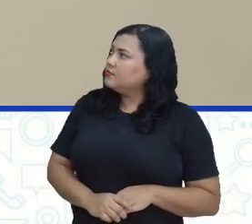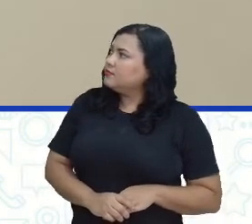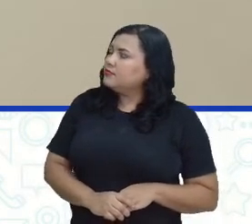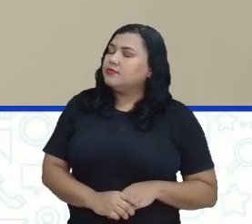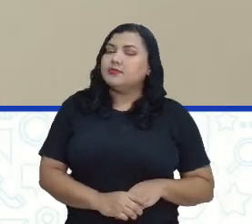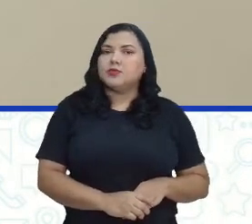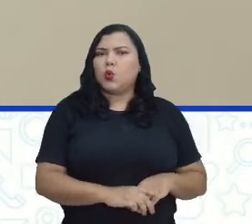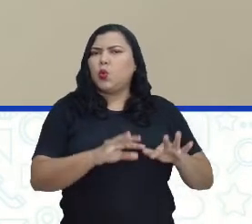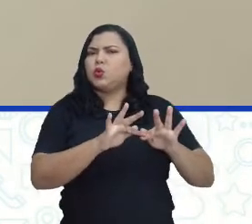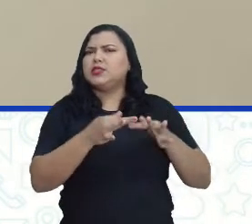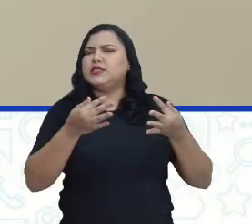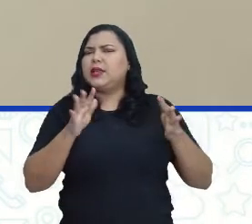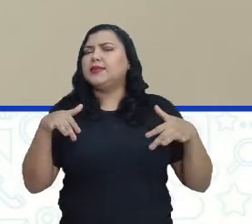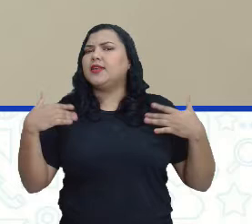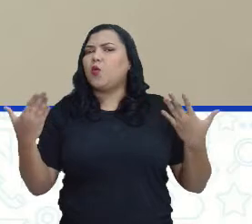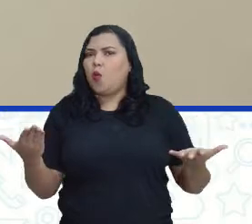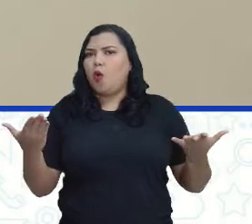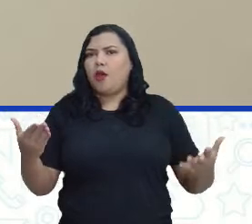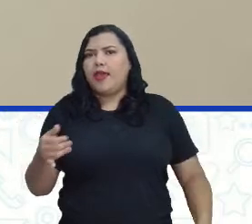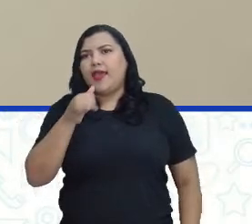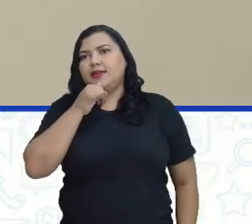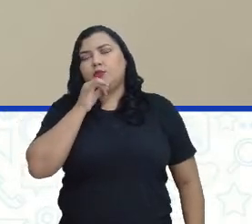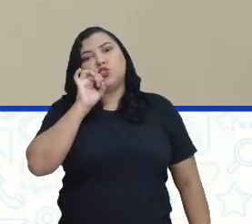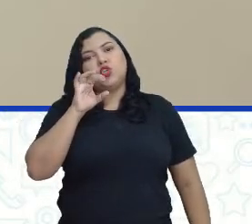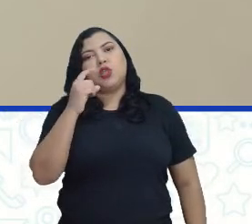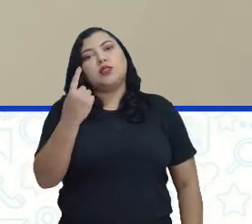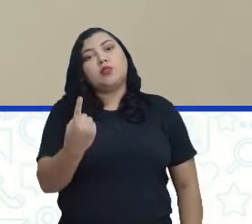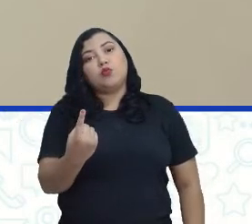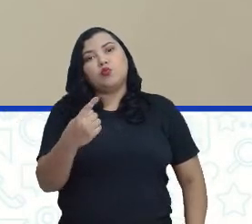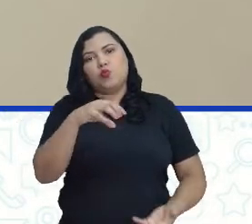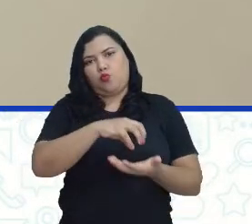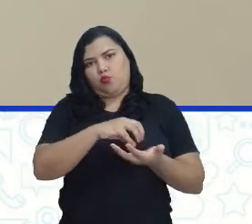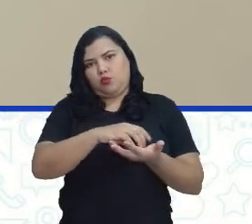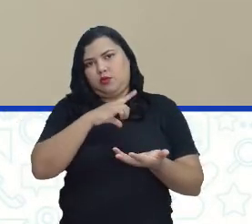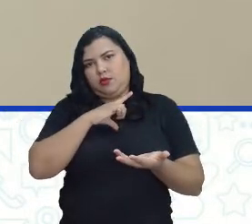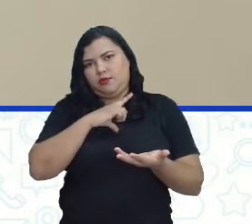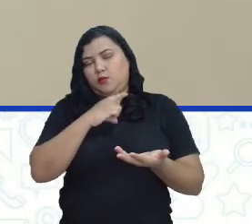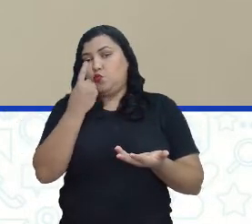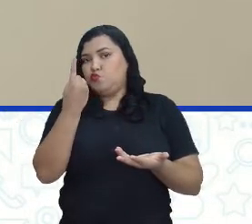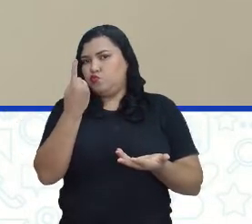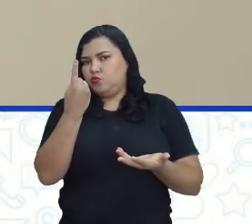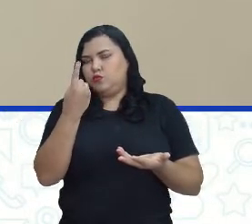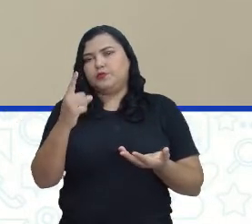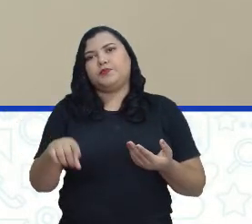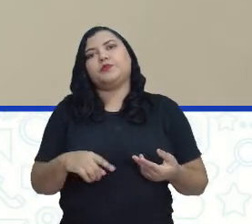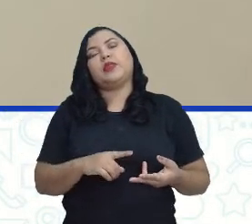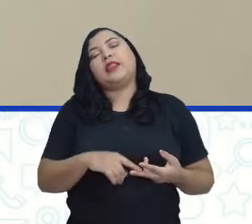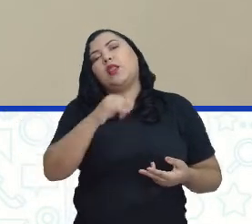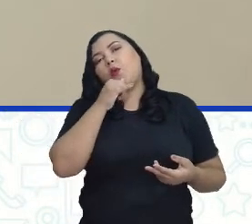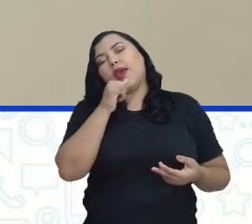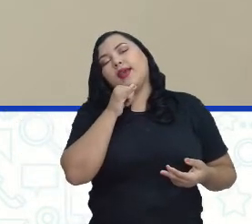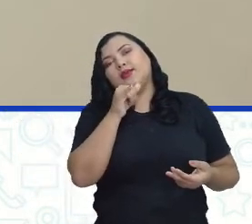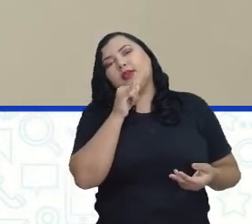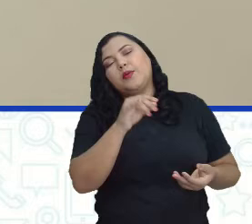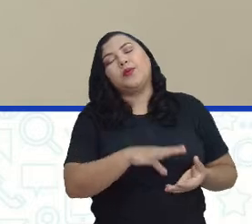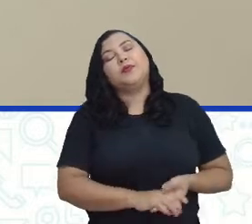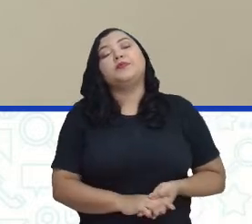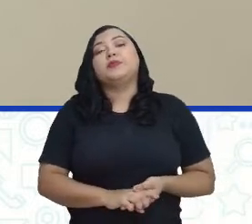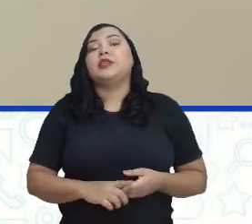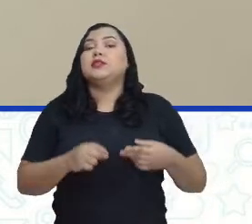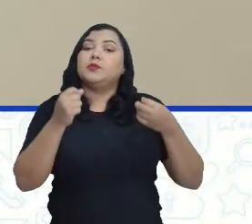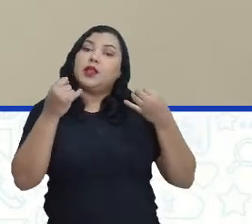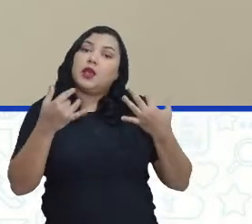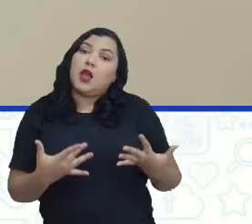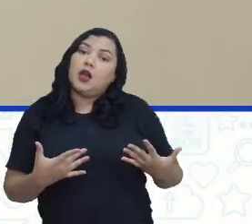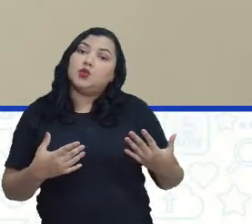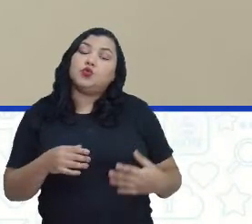sujeito simples, qual é? É aquele que possui apenas um núcleo. Ou seja, isso lembrando que, falando dos sujeitos